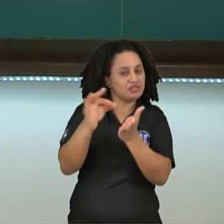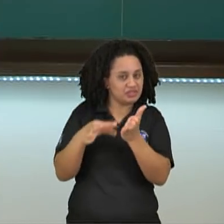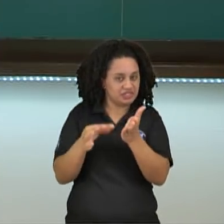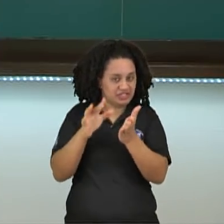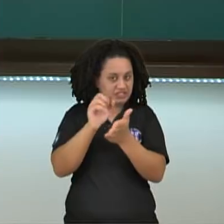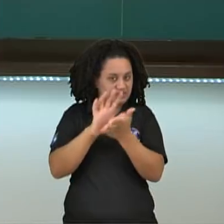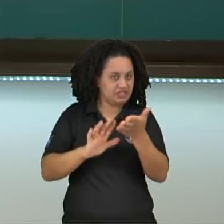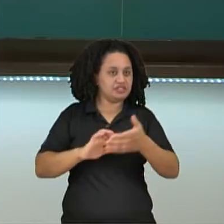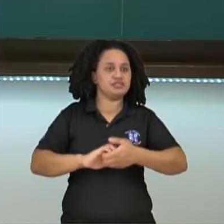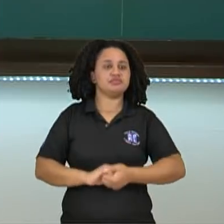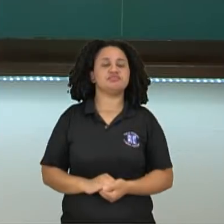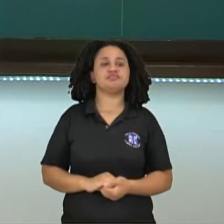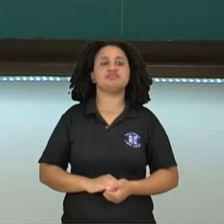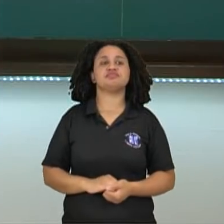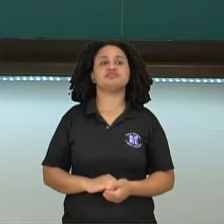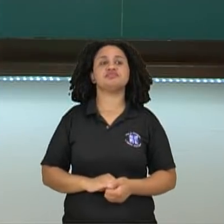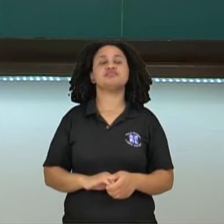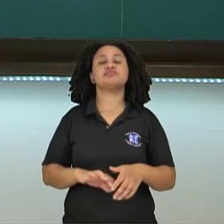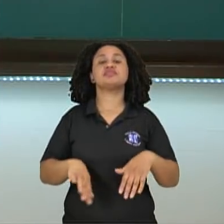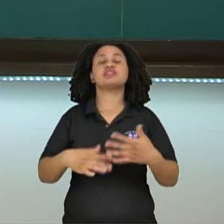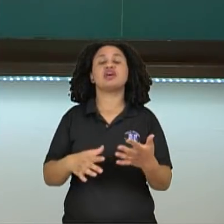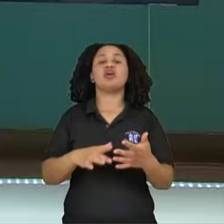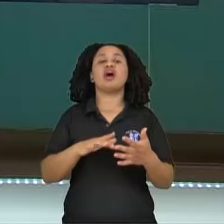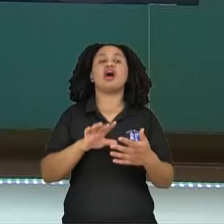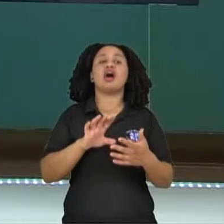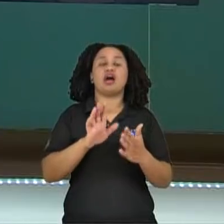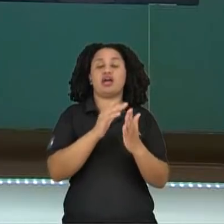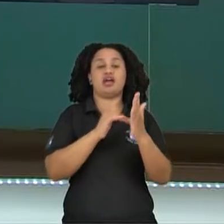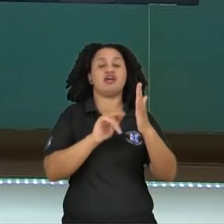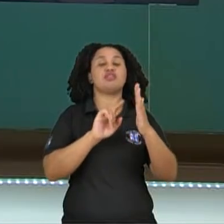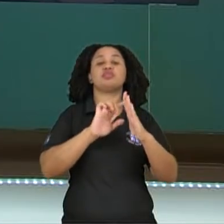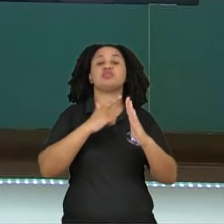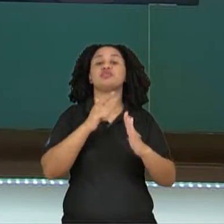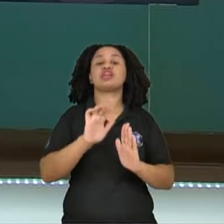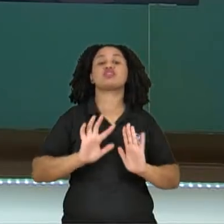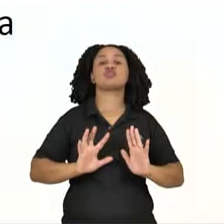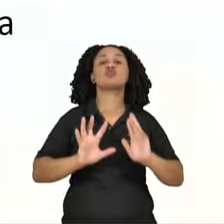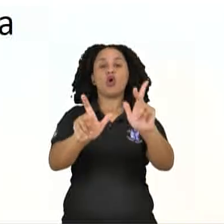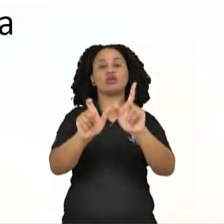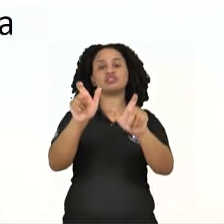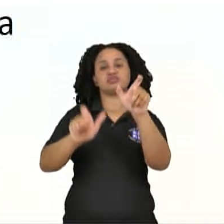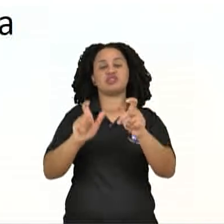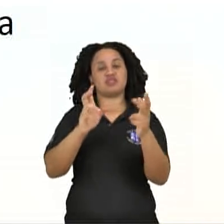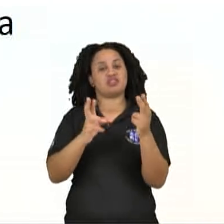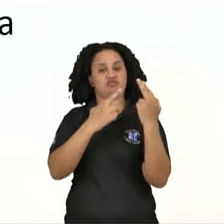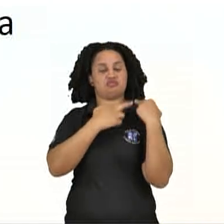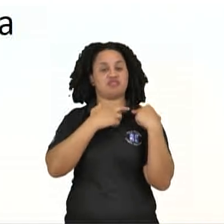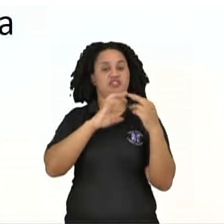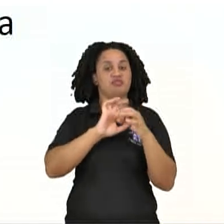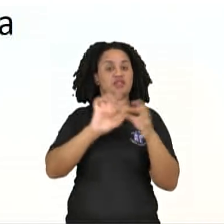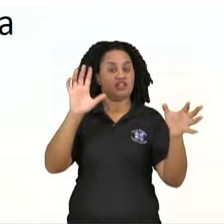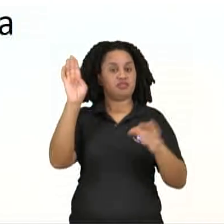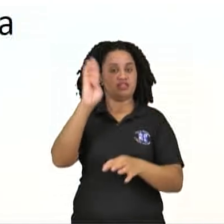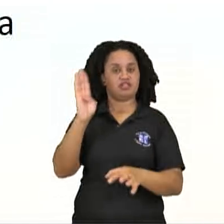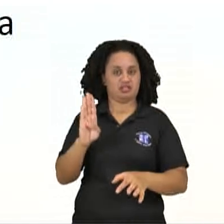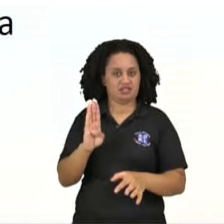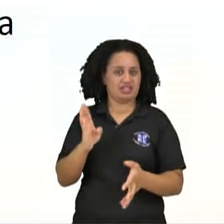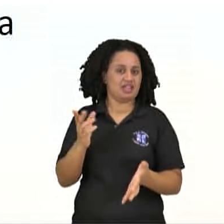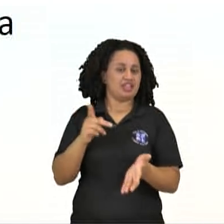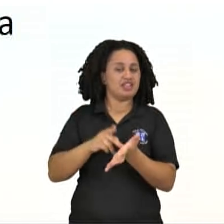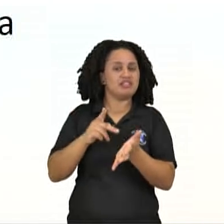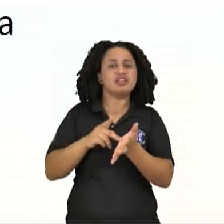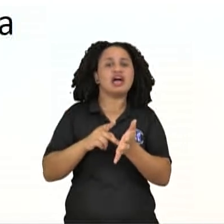de 1889, quando o Brasil deixou de ser império e passou a ser república, Houve uma preocupação